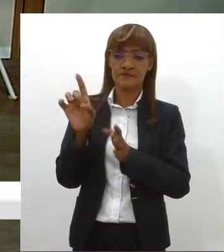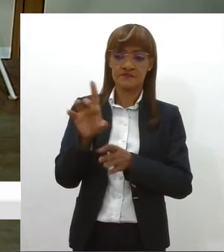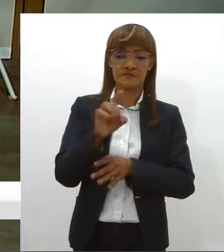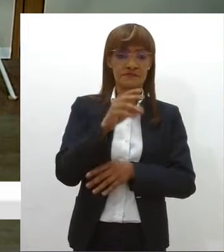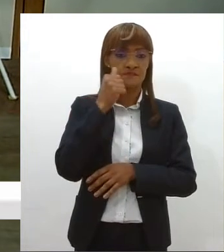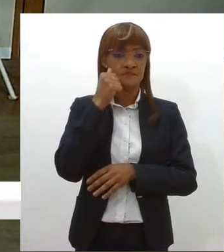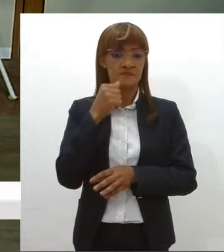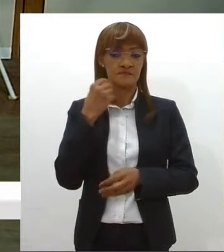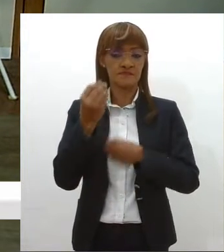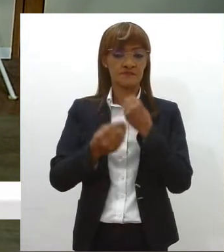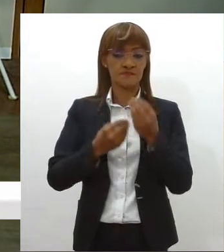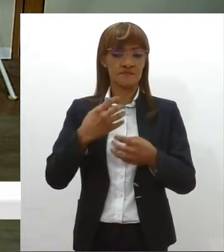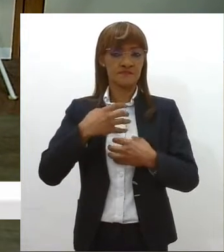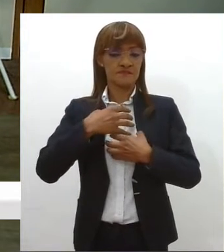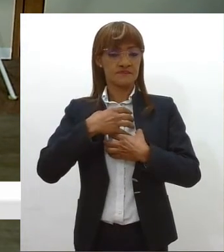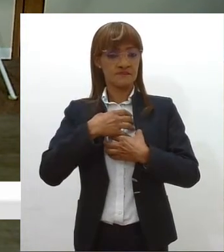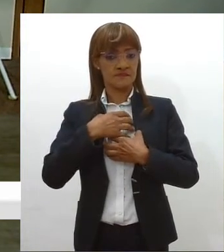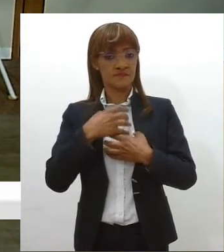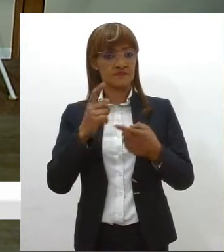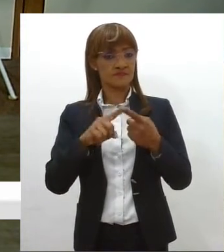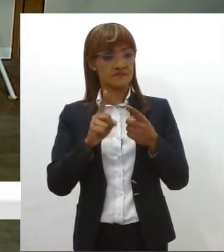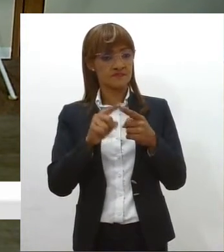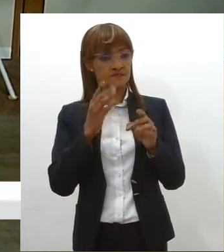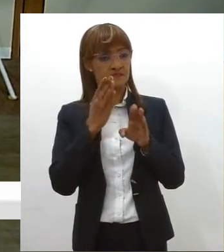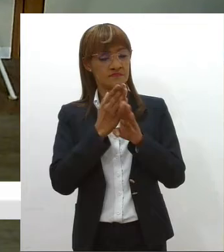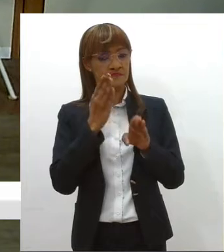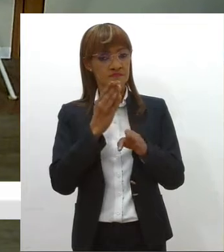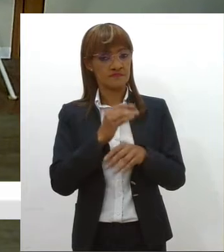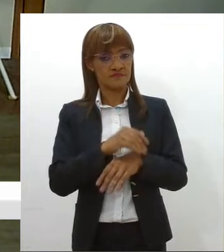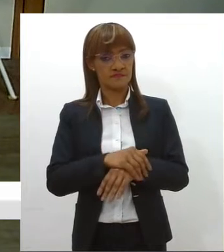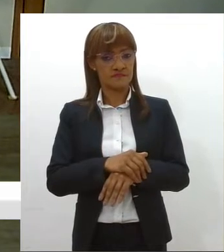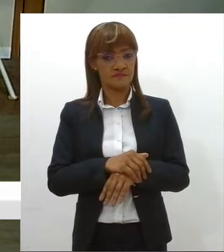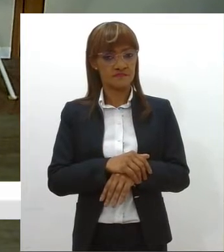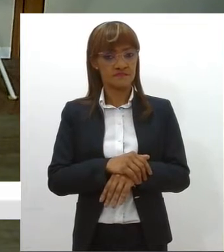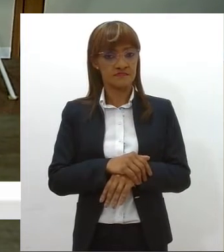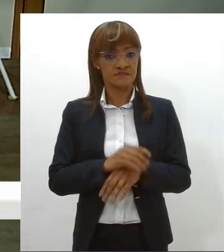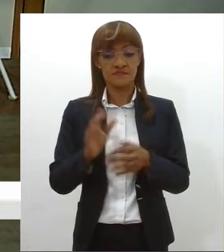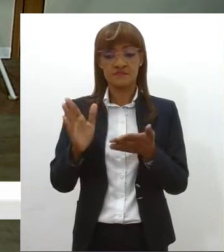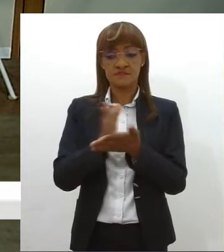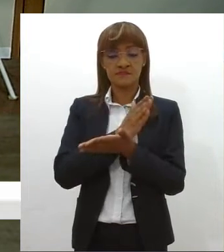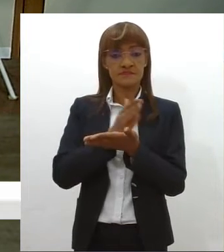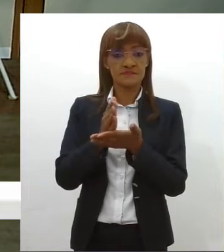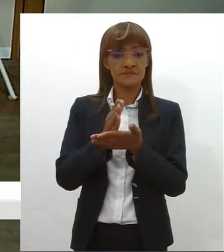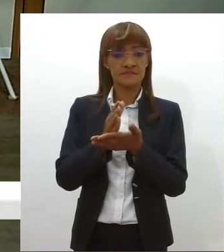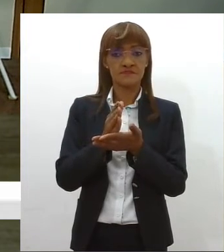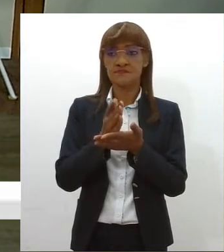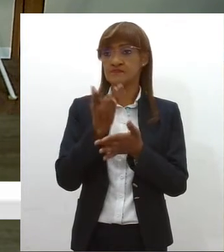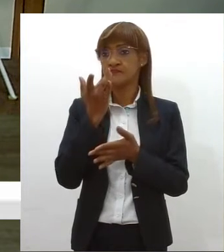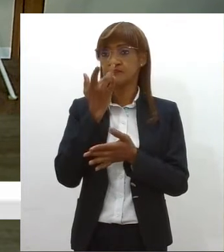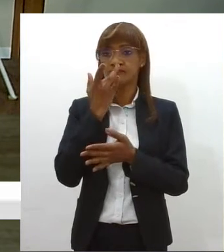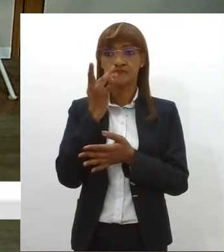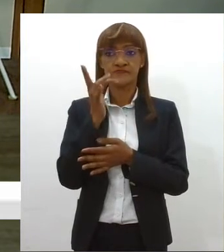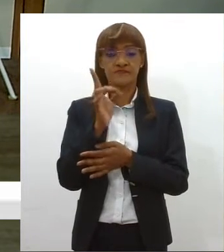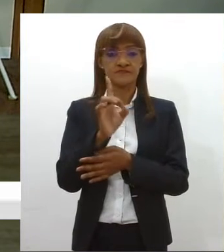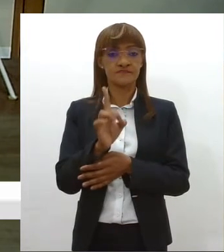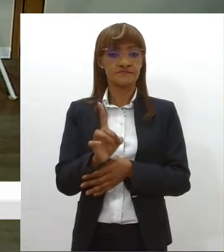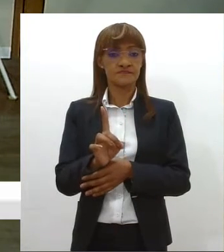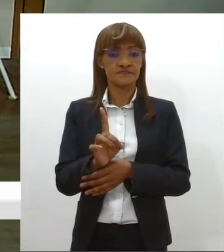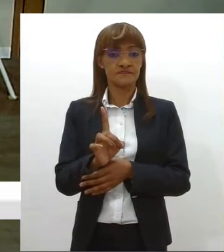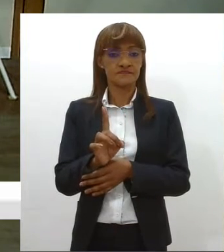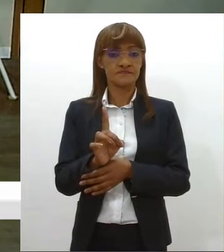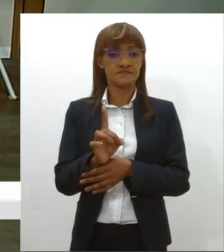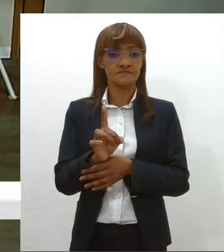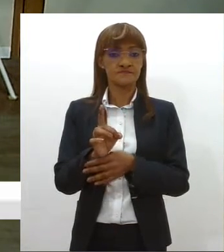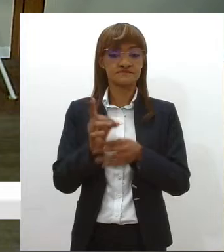também foi identificado que muitas delas não conheciam, né, de forma suficiente o seu